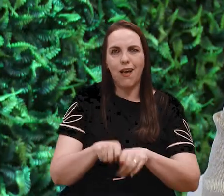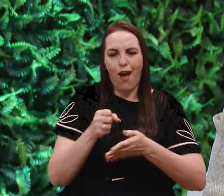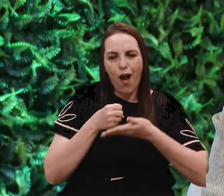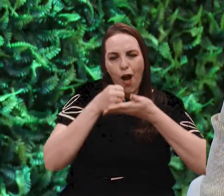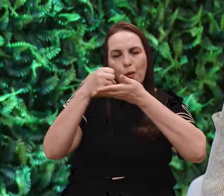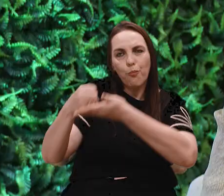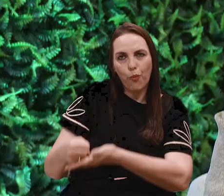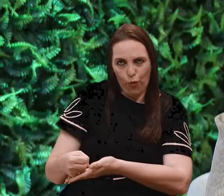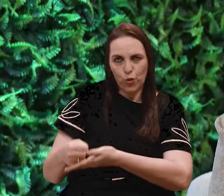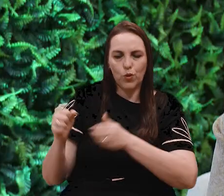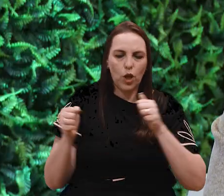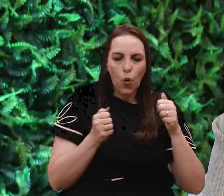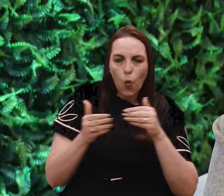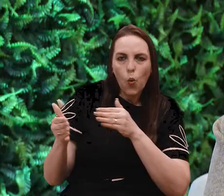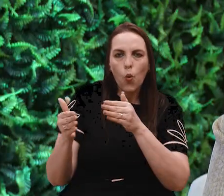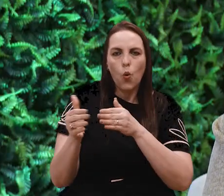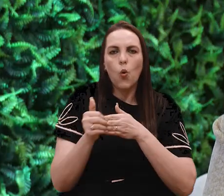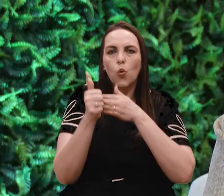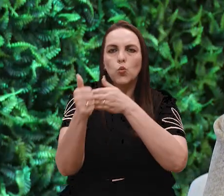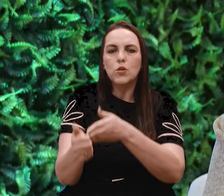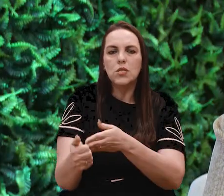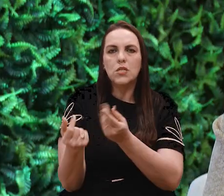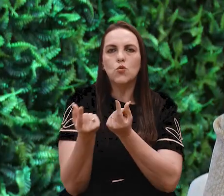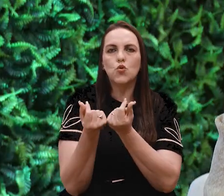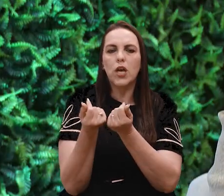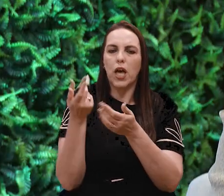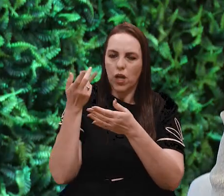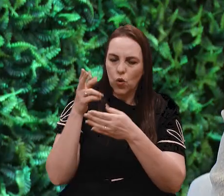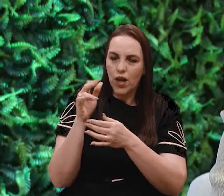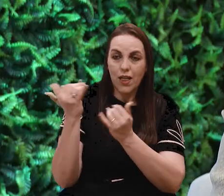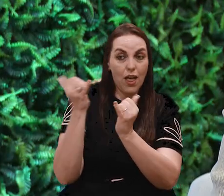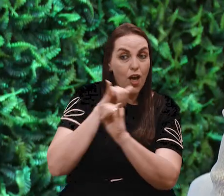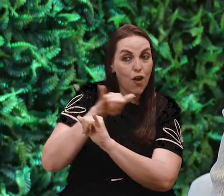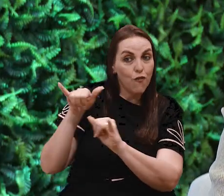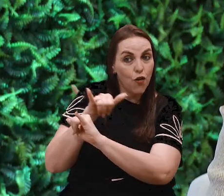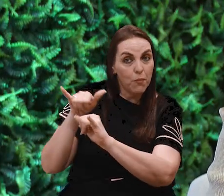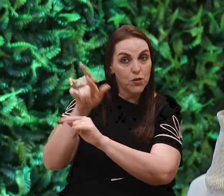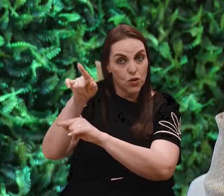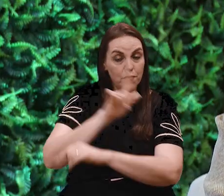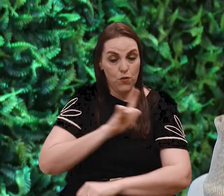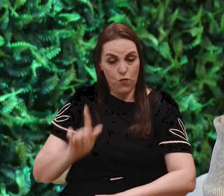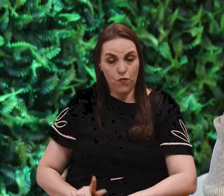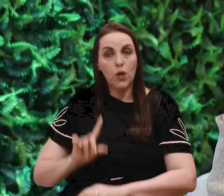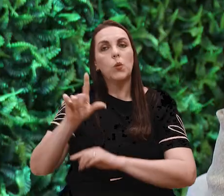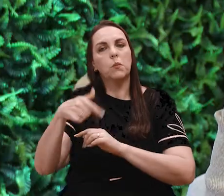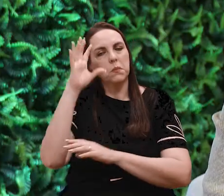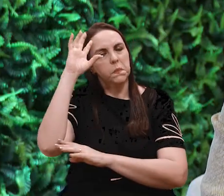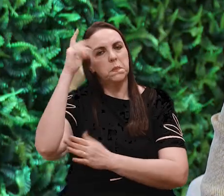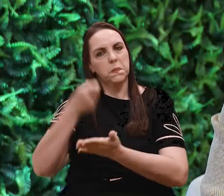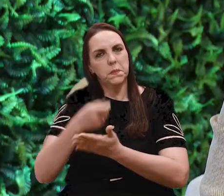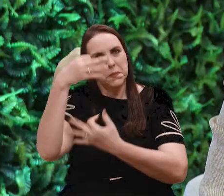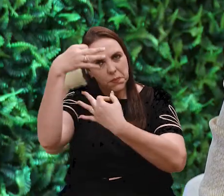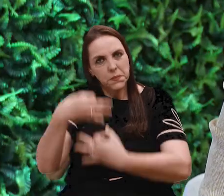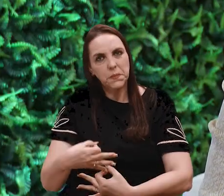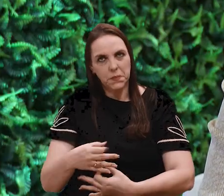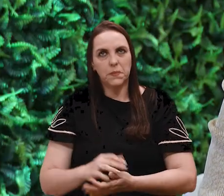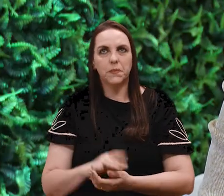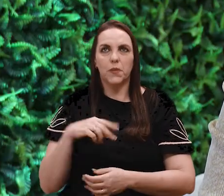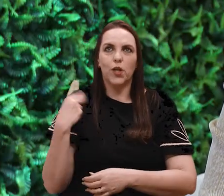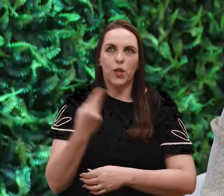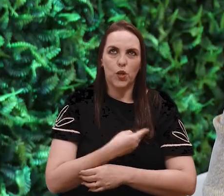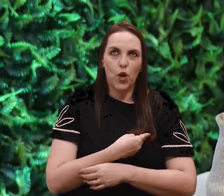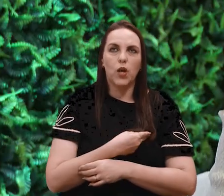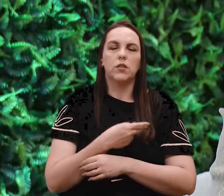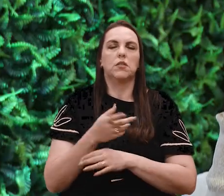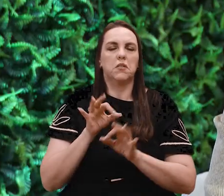ou de condutor, ou muitas vezes de trazer informações para que ele tome as melhores decisões. E dentro disso, nós fizemos alguns